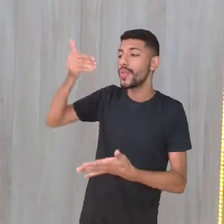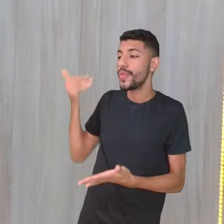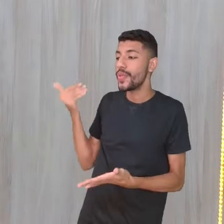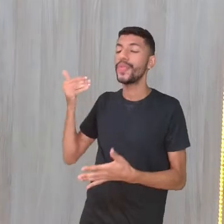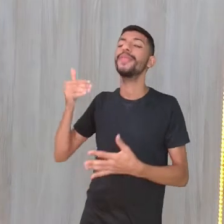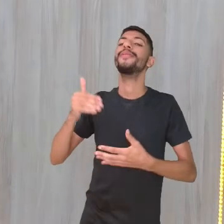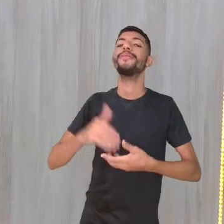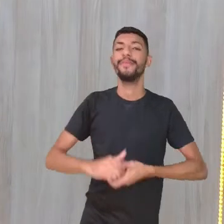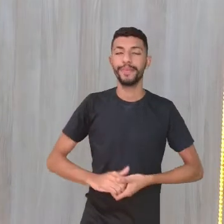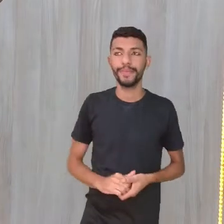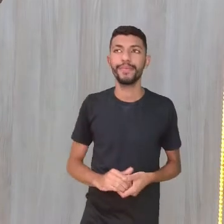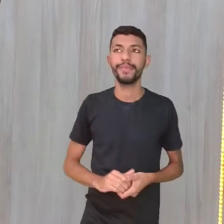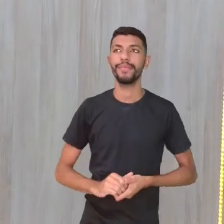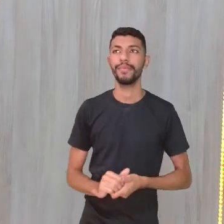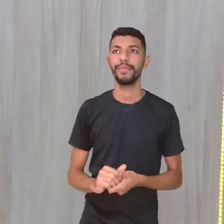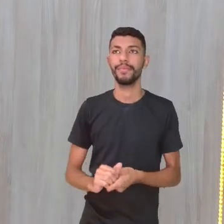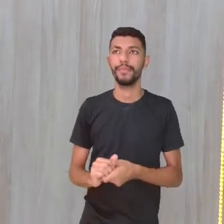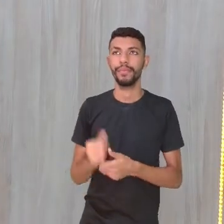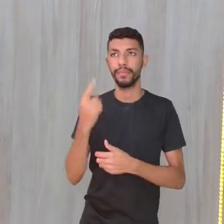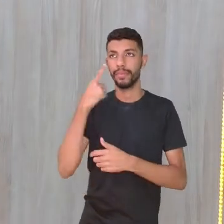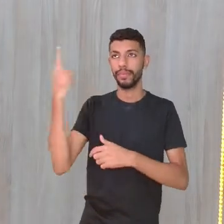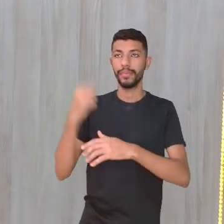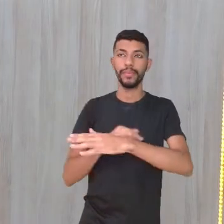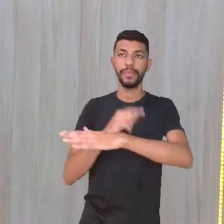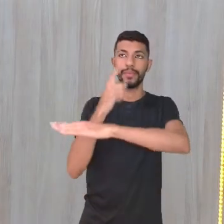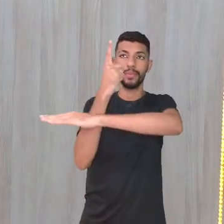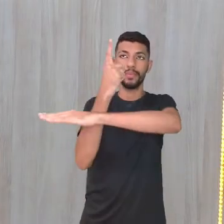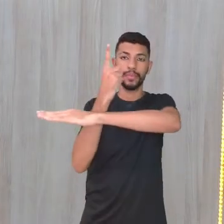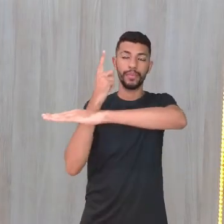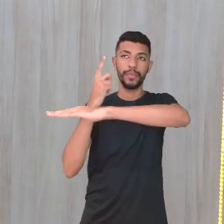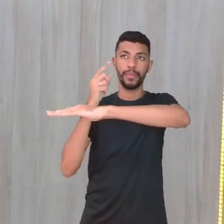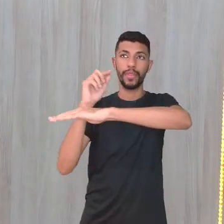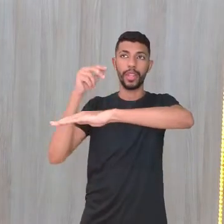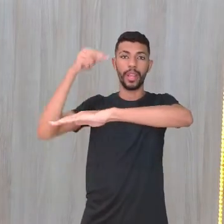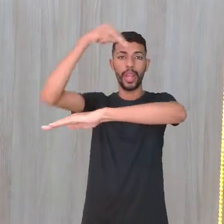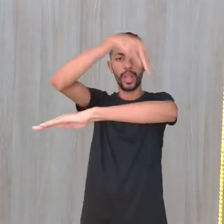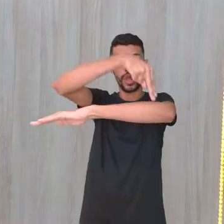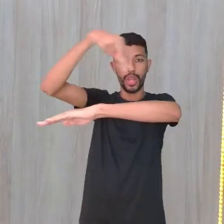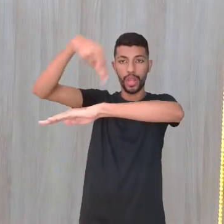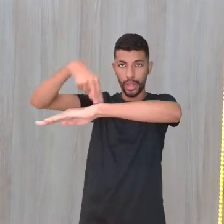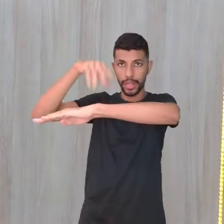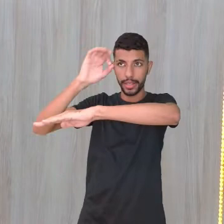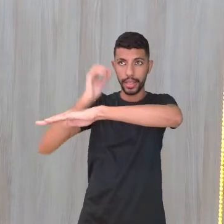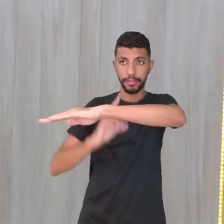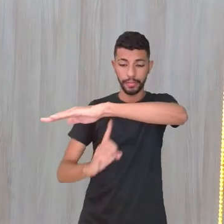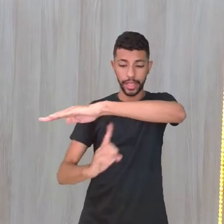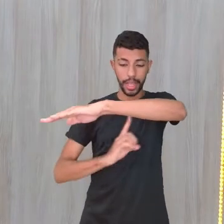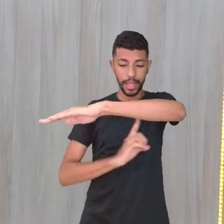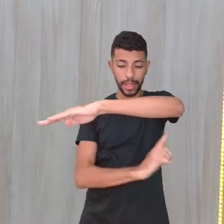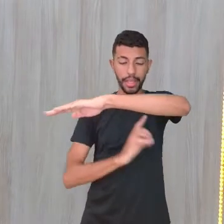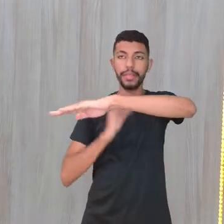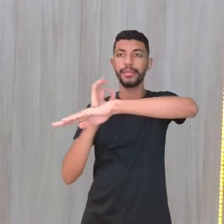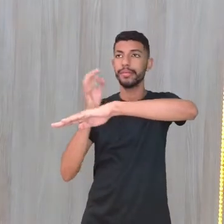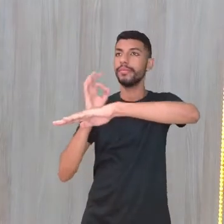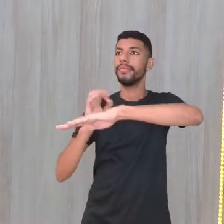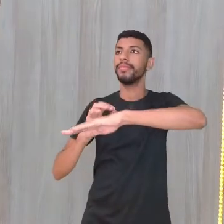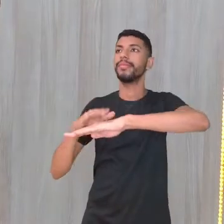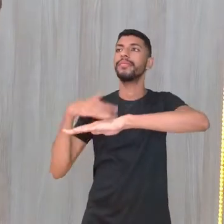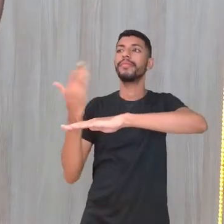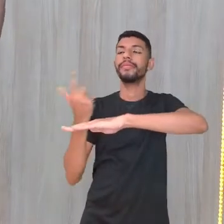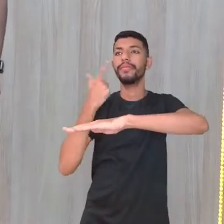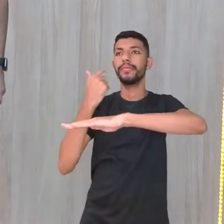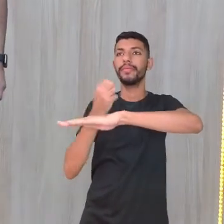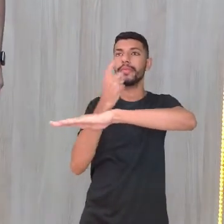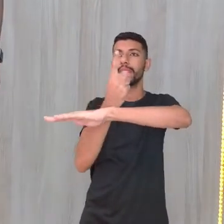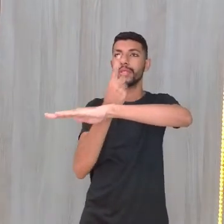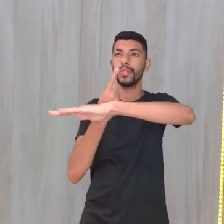aula passada, certo? Multiplica o numerador pelo numerador e o denominador pelo denominador. Então,